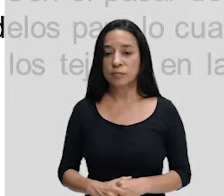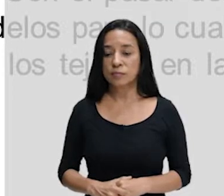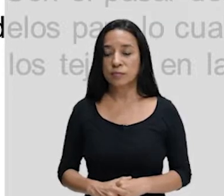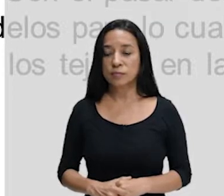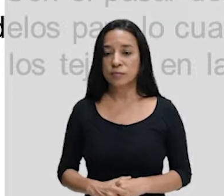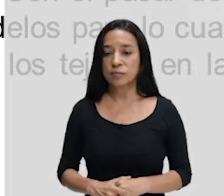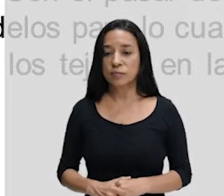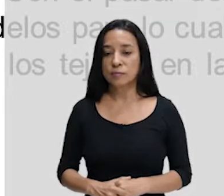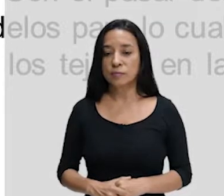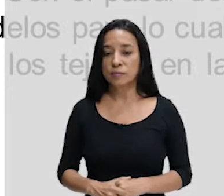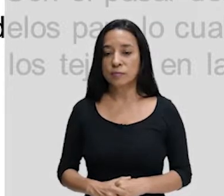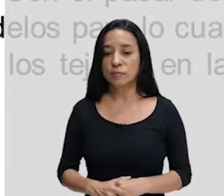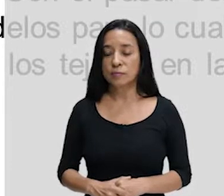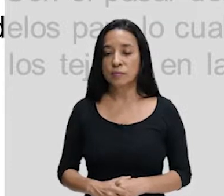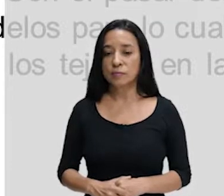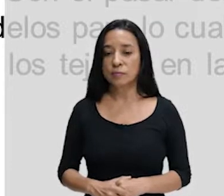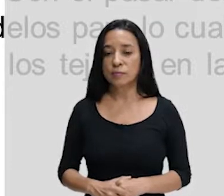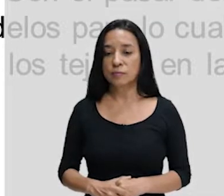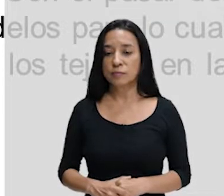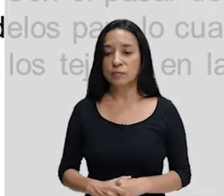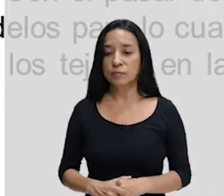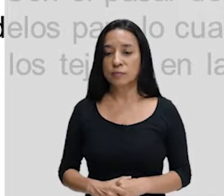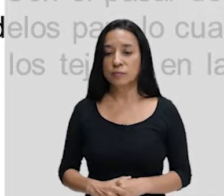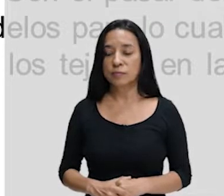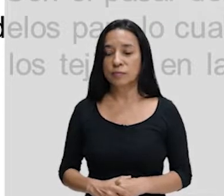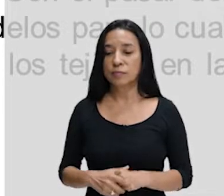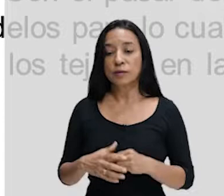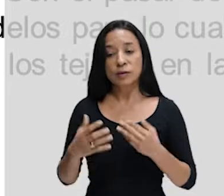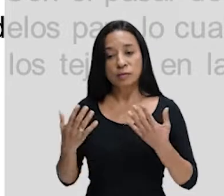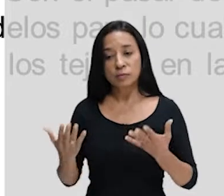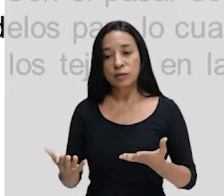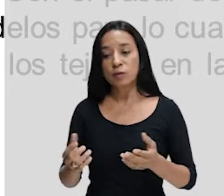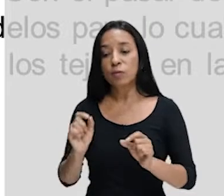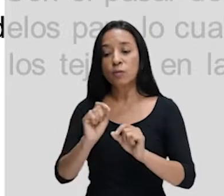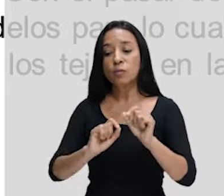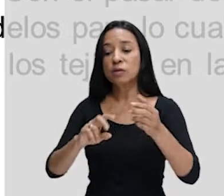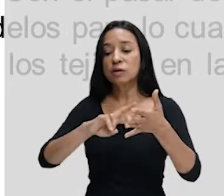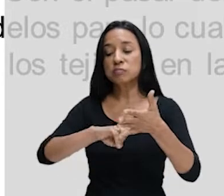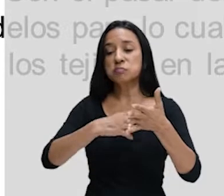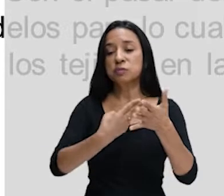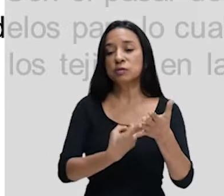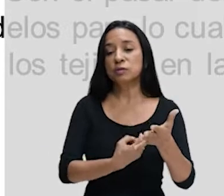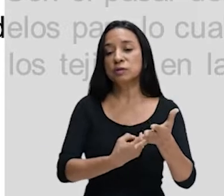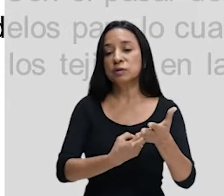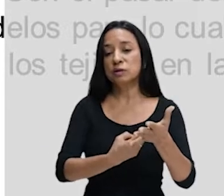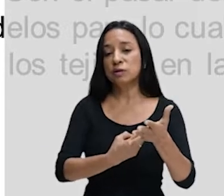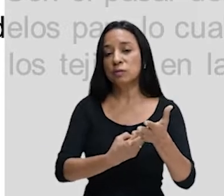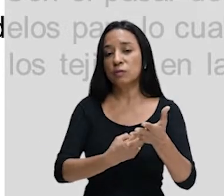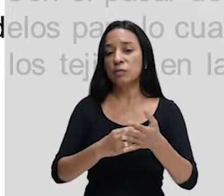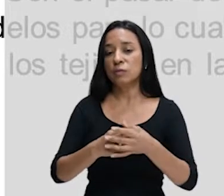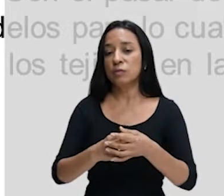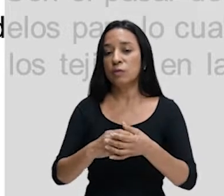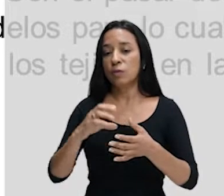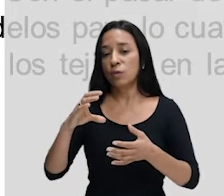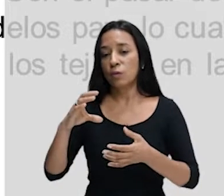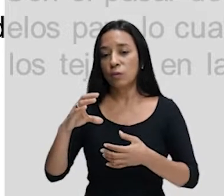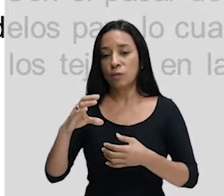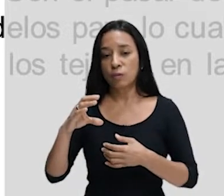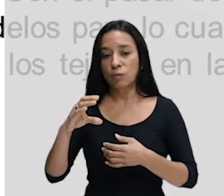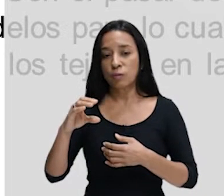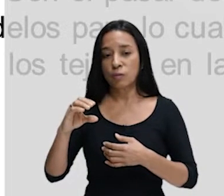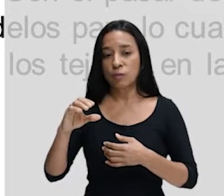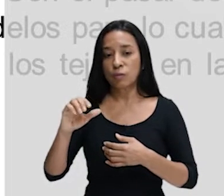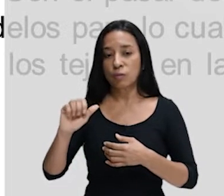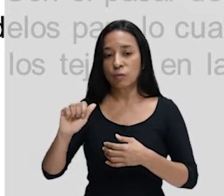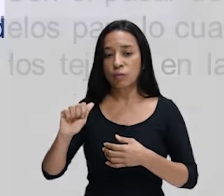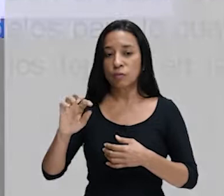combinação lo vuelve único e atrativo. Então, o que eu estou querendo dizer aqui? Cotacachi, tá? Que é o nome do